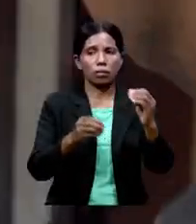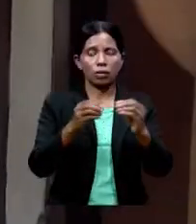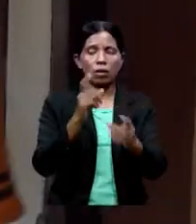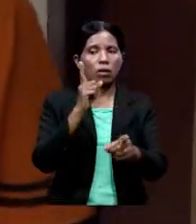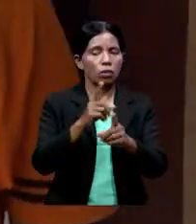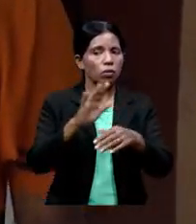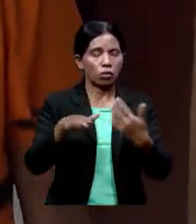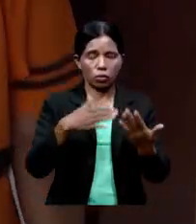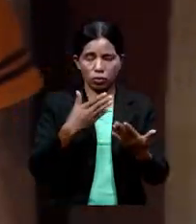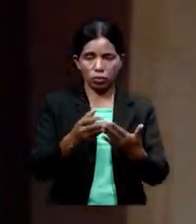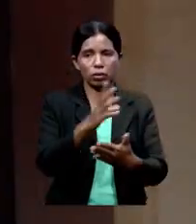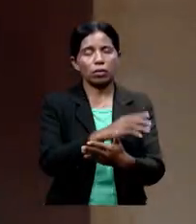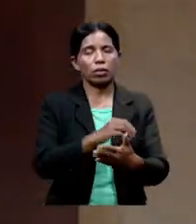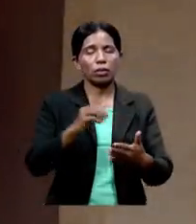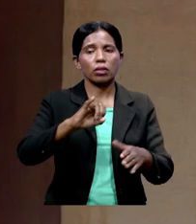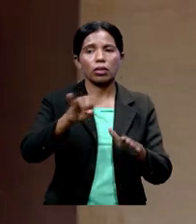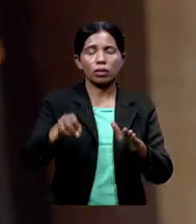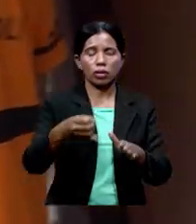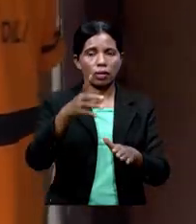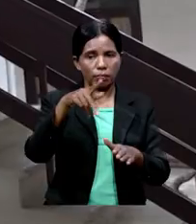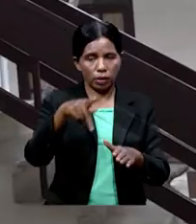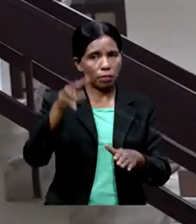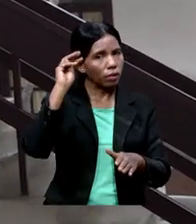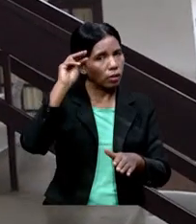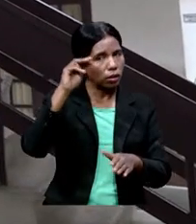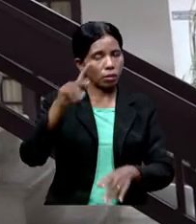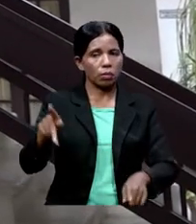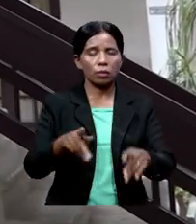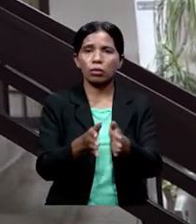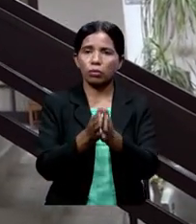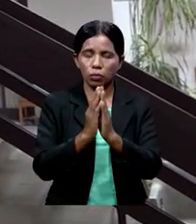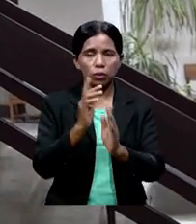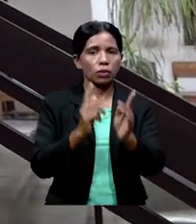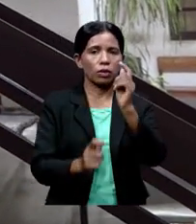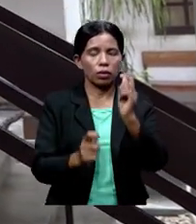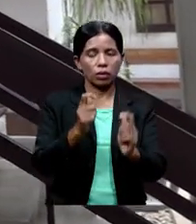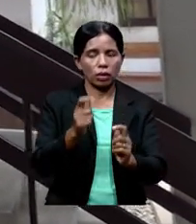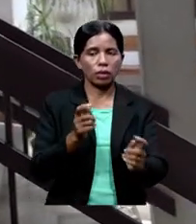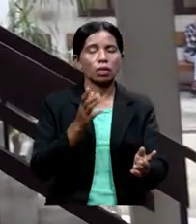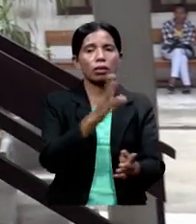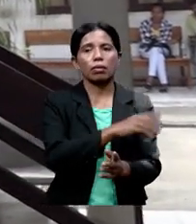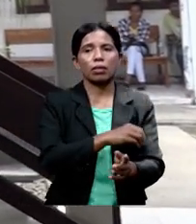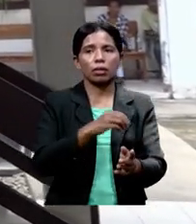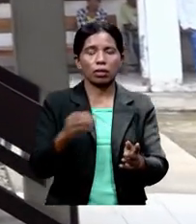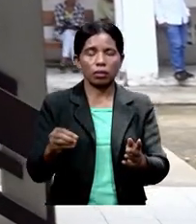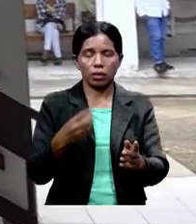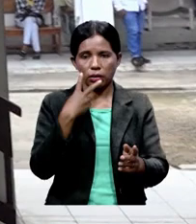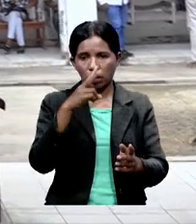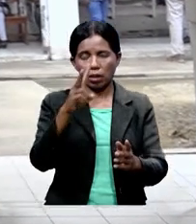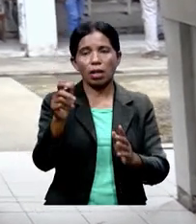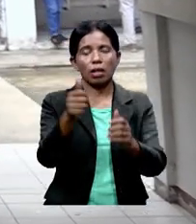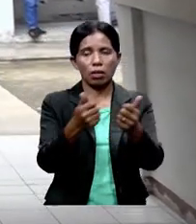Soto, no arguido JP, Ministério Público, Russo Tribunal, ato aplica medida de coação proibição